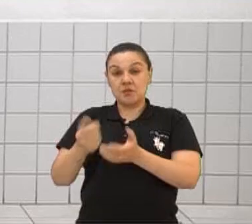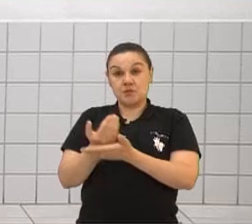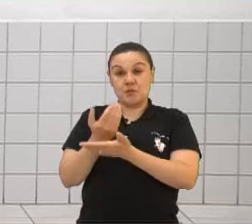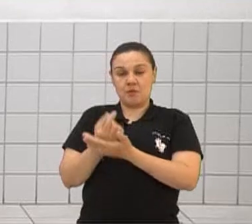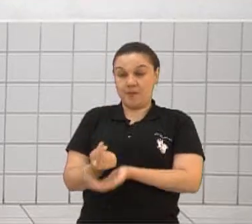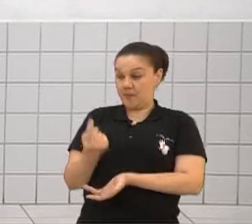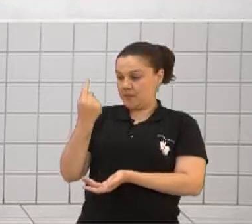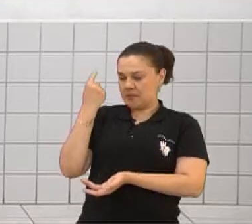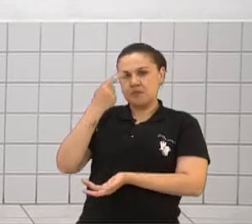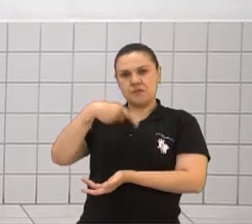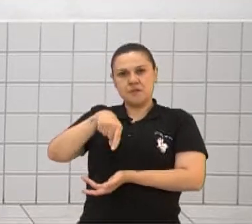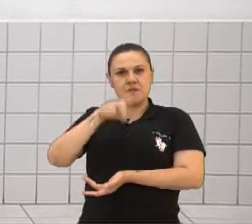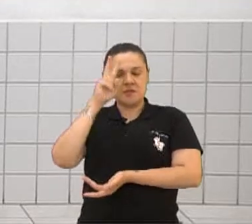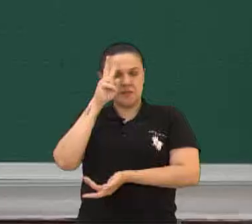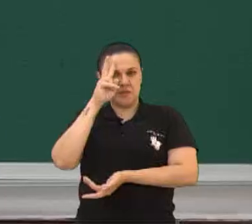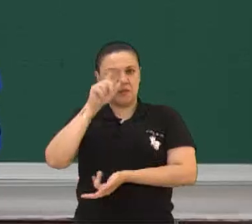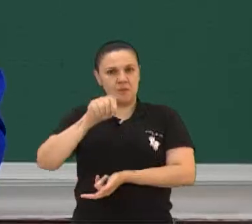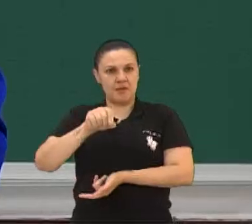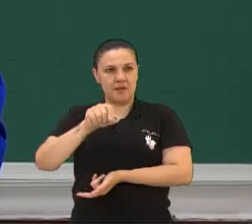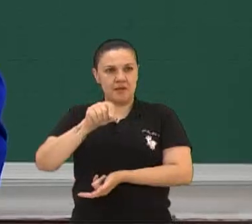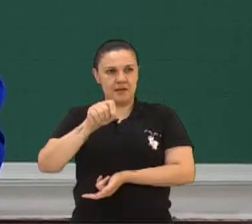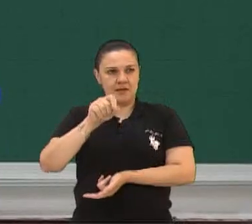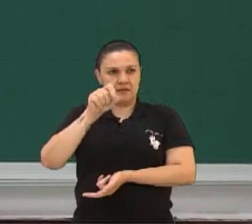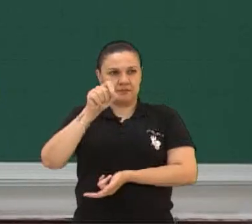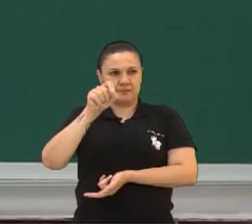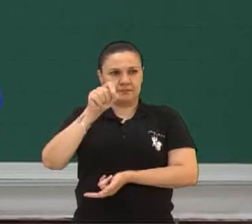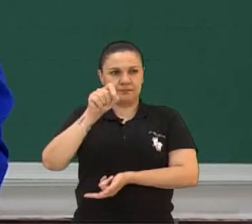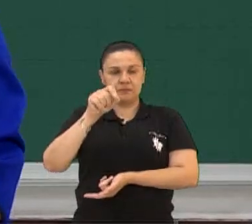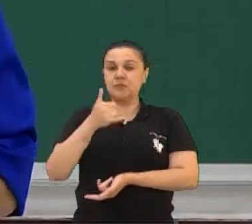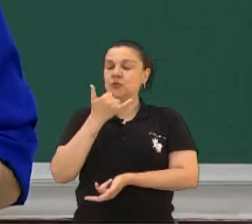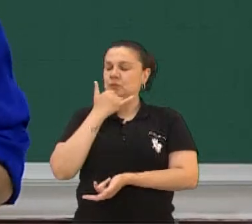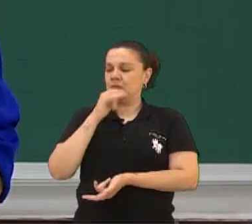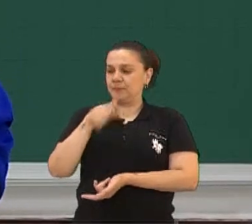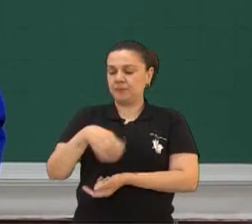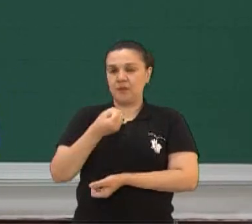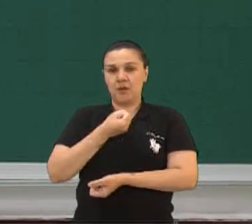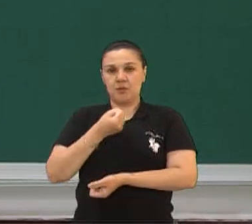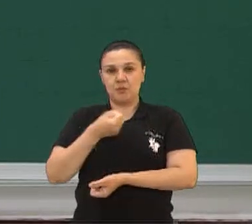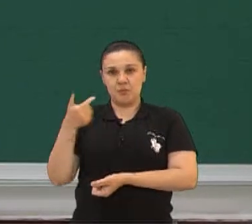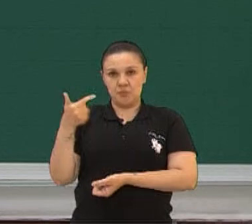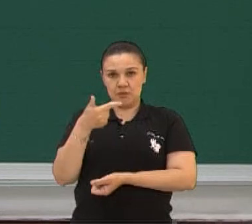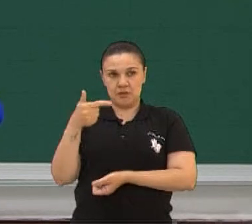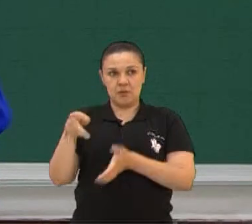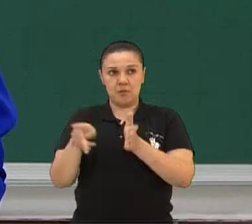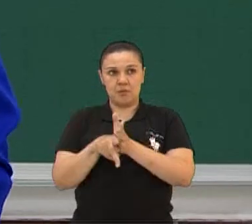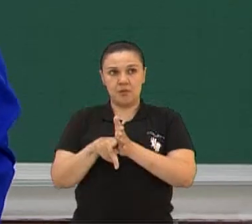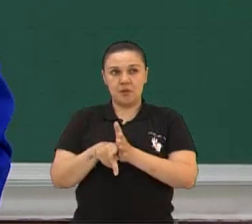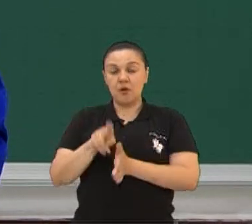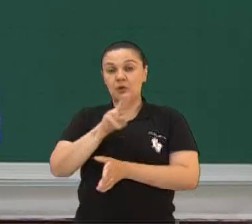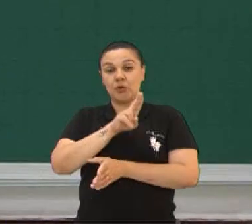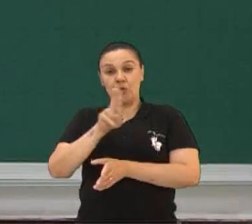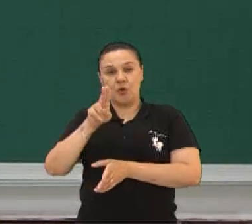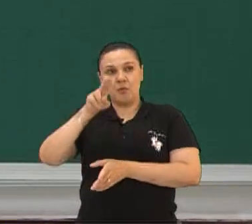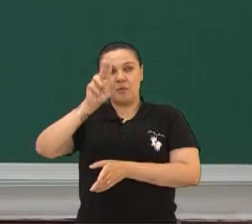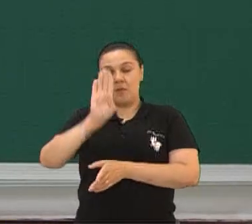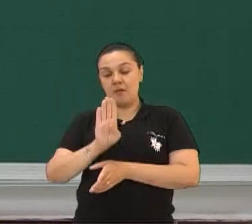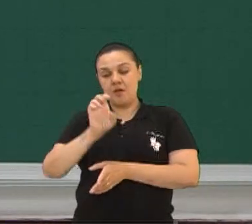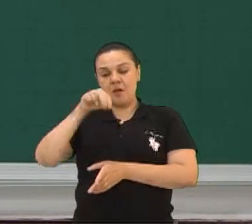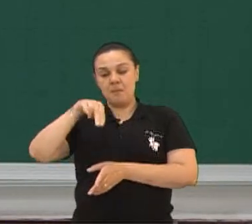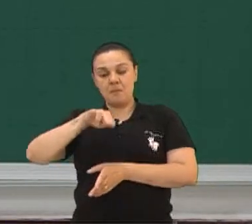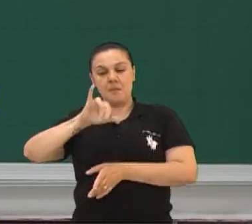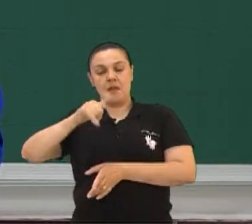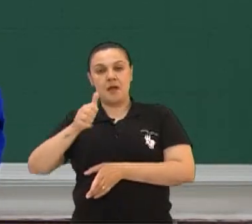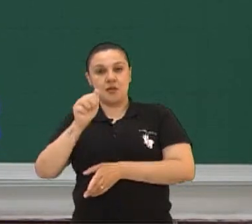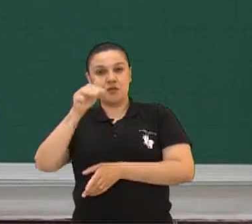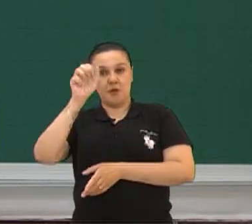aula passada. Vocês estão lembrando que essa é a aula, perdão, a aula 2 desse autor aqui, o Benjamin, e nós já vimos a aula